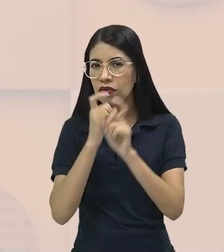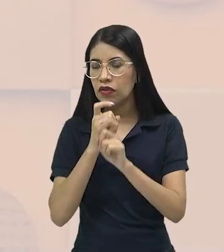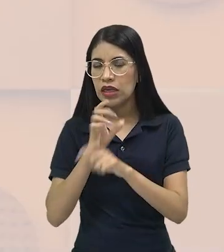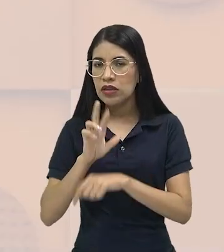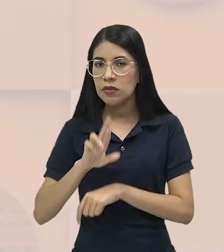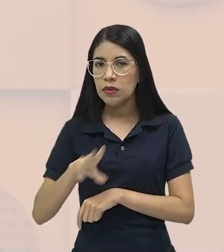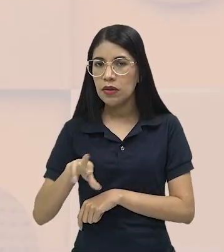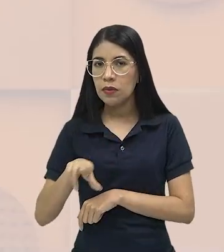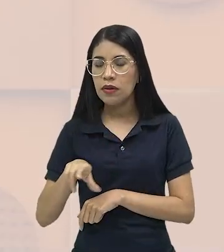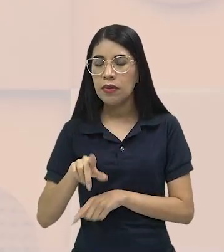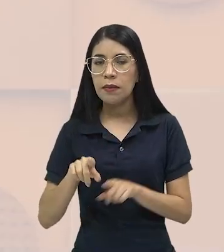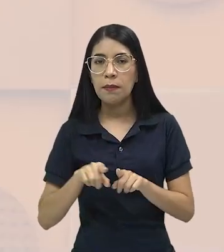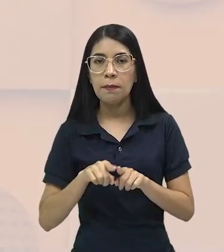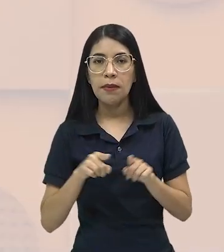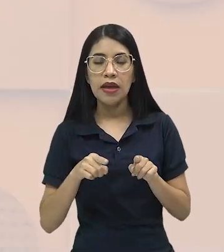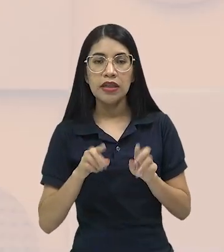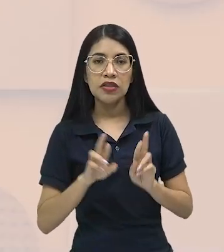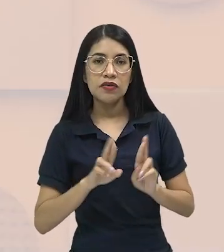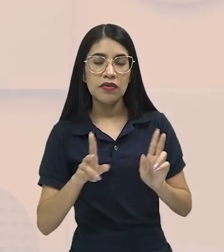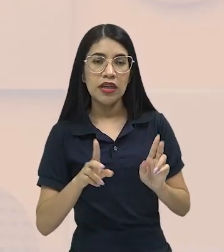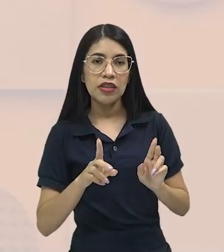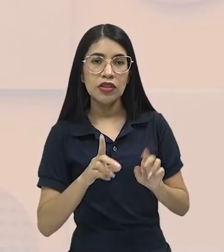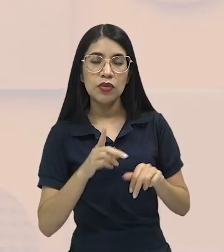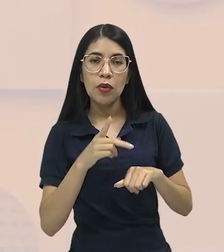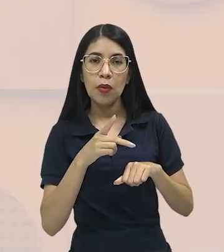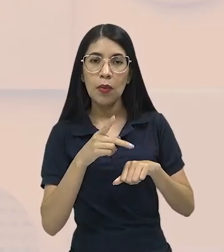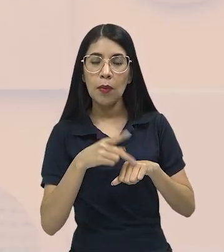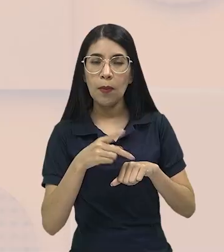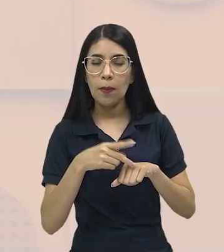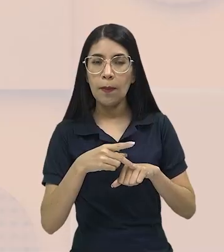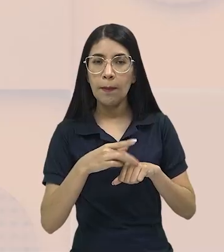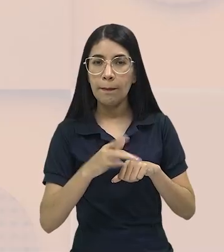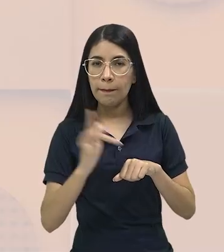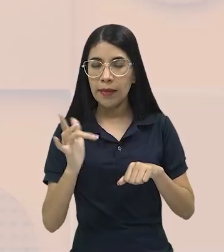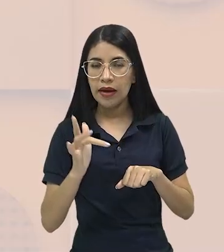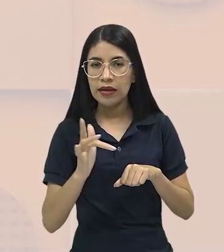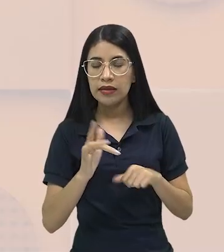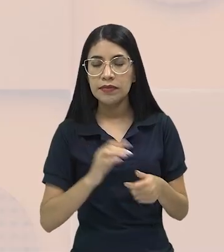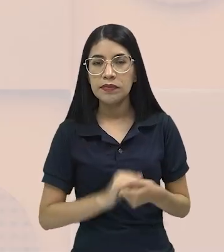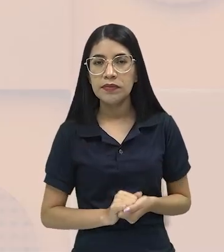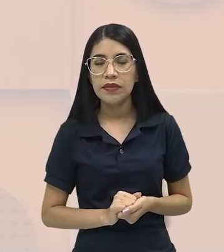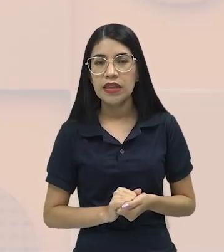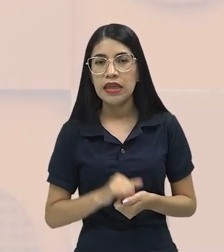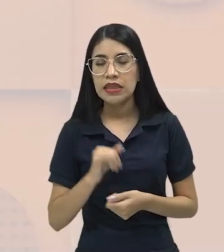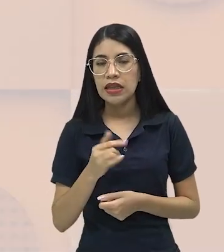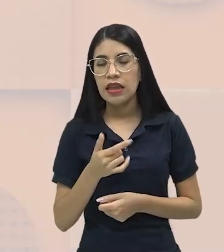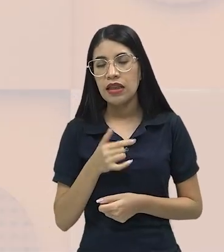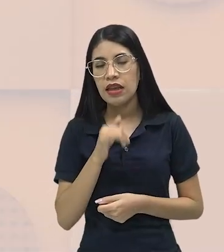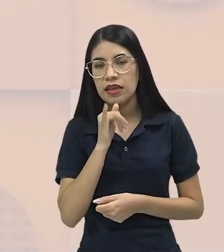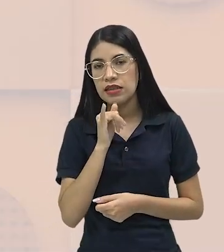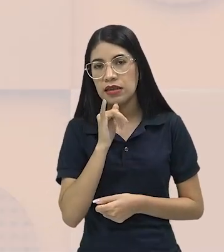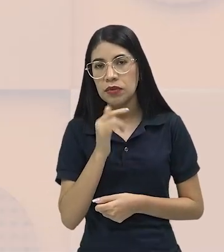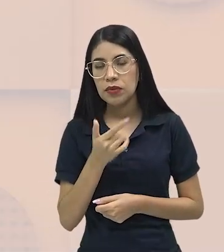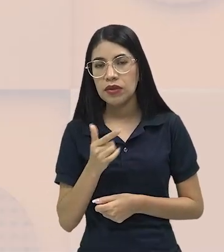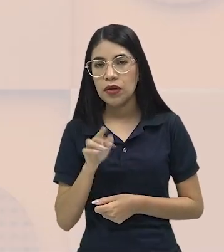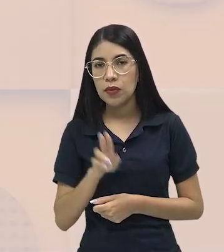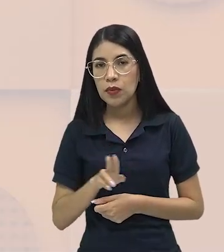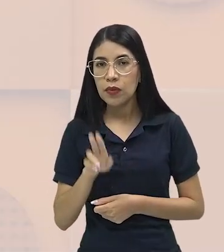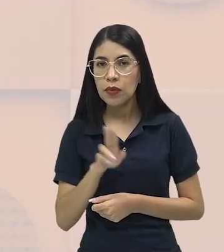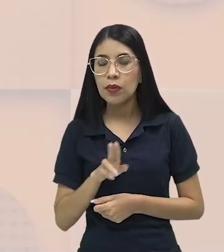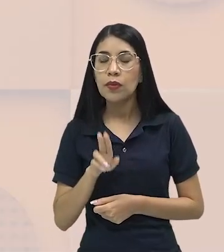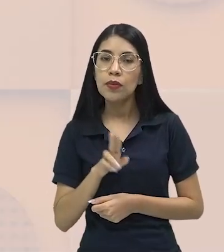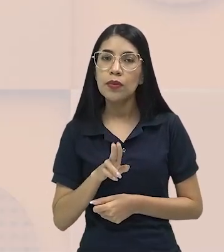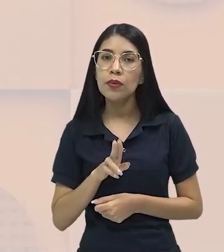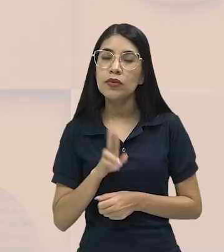trabalhosa. Ao contrário do diamante, que por mais que você não tenha, né, em teoria, né, um uso